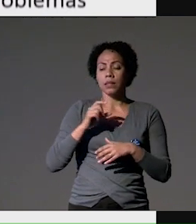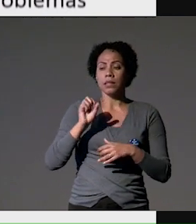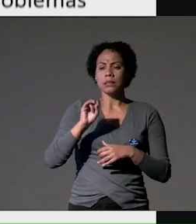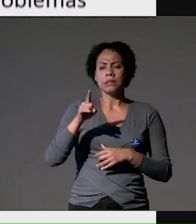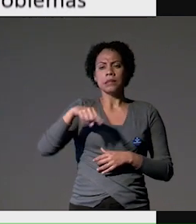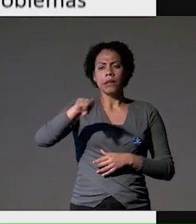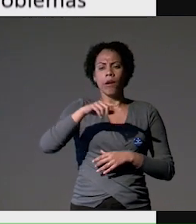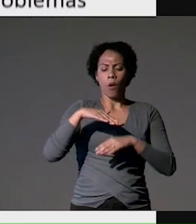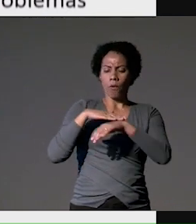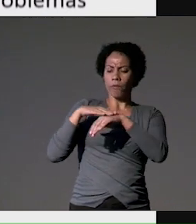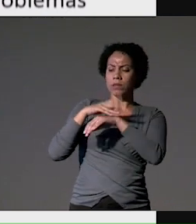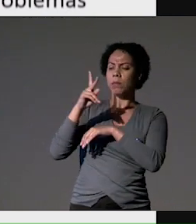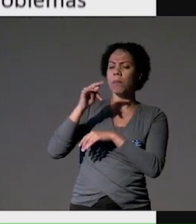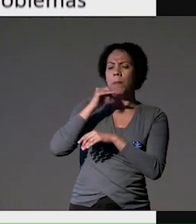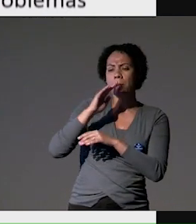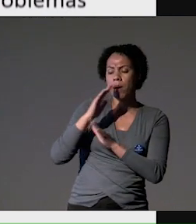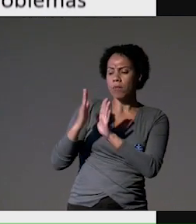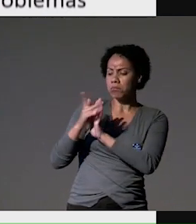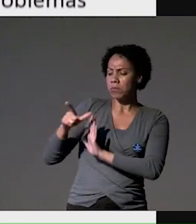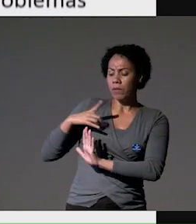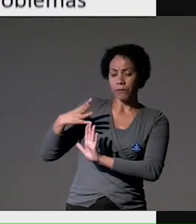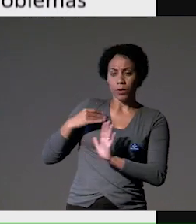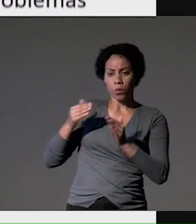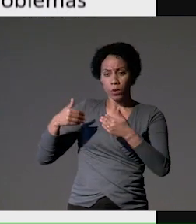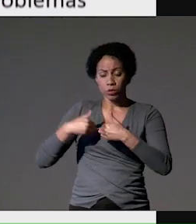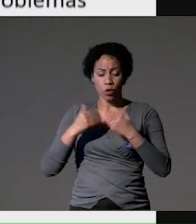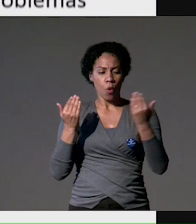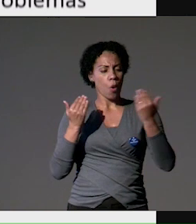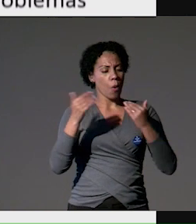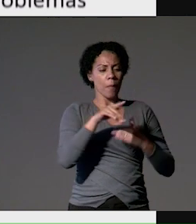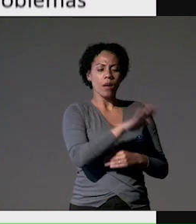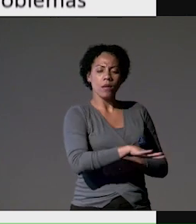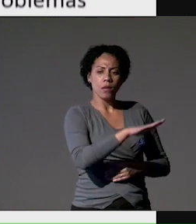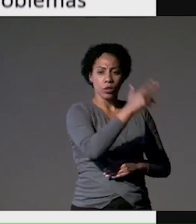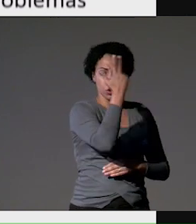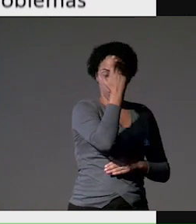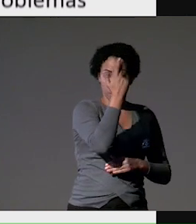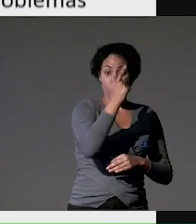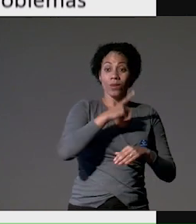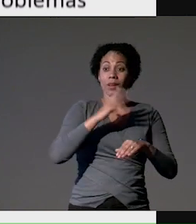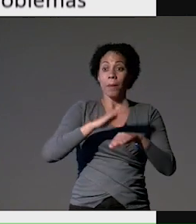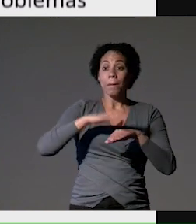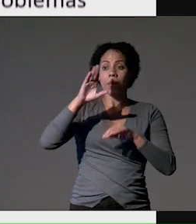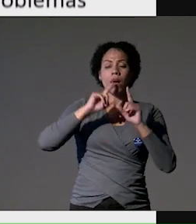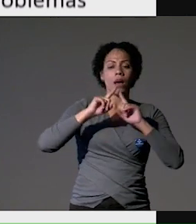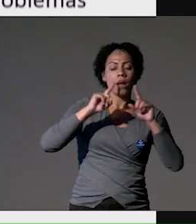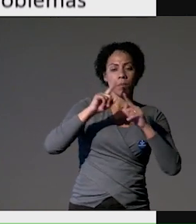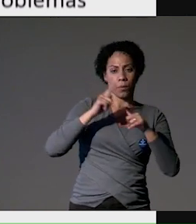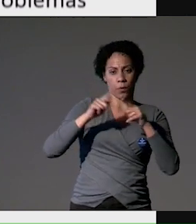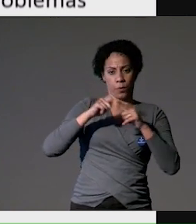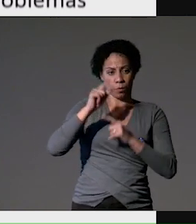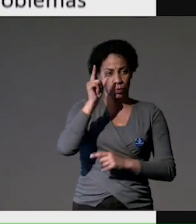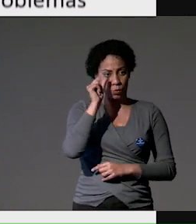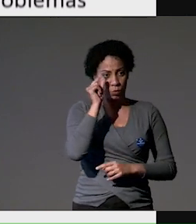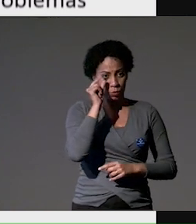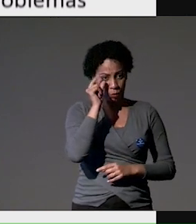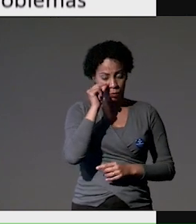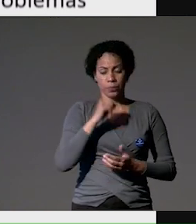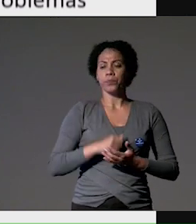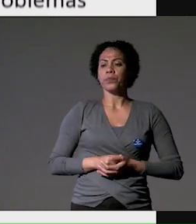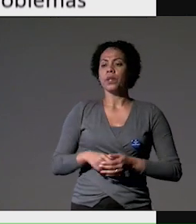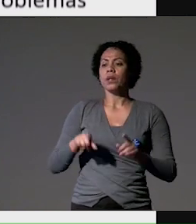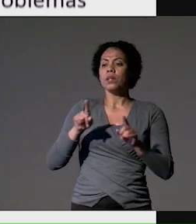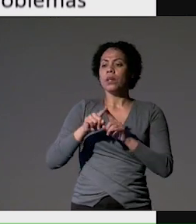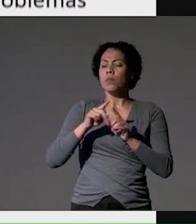você fala com pais de crianças autistas, comparado com crianças normais, existem mais queixas de sono. Um